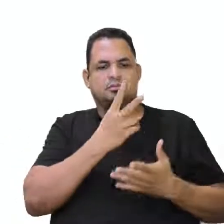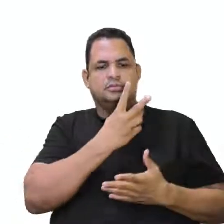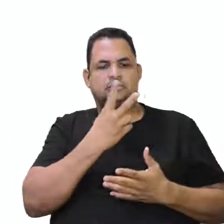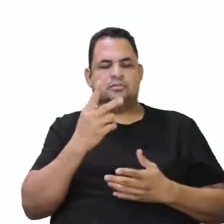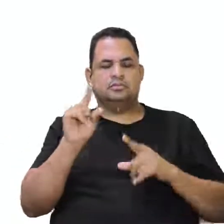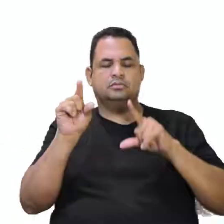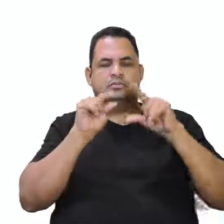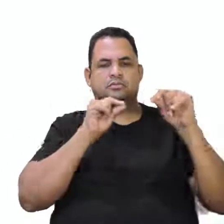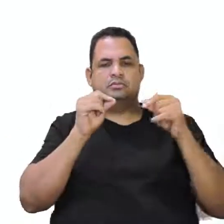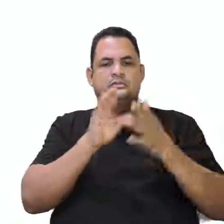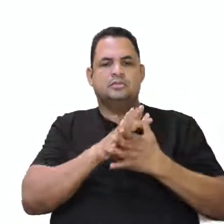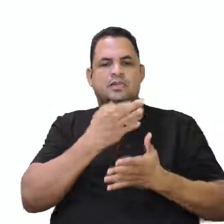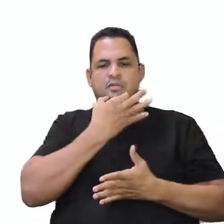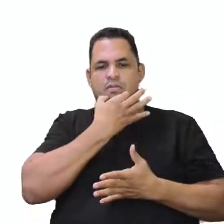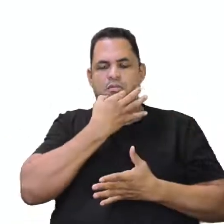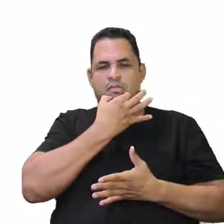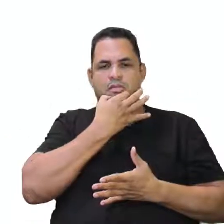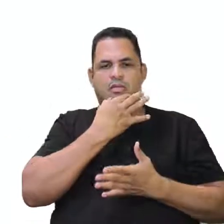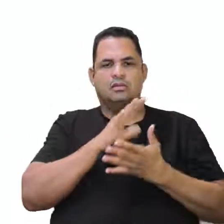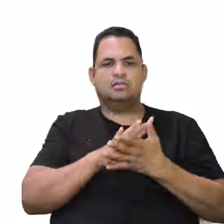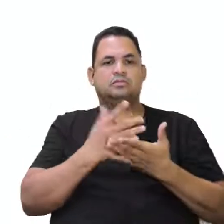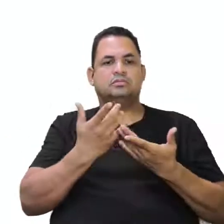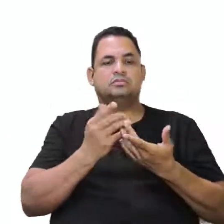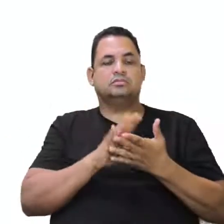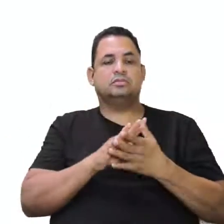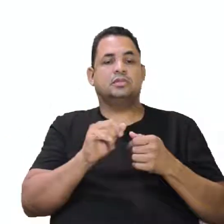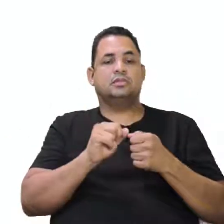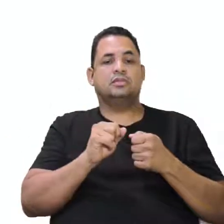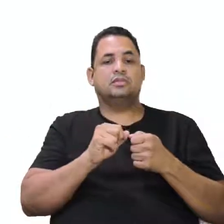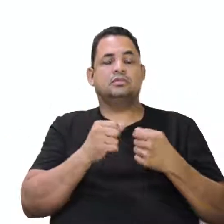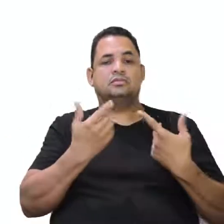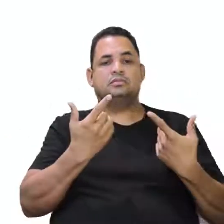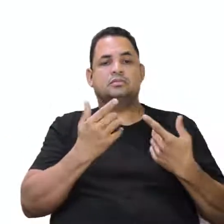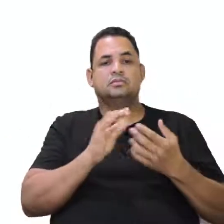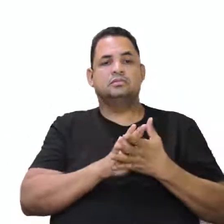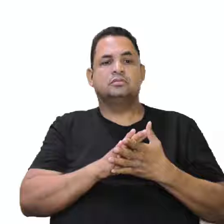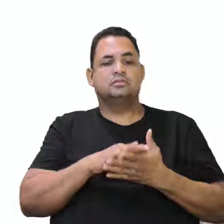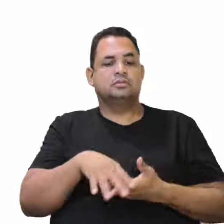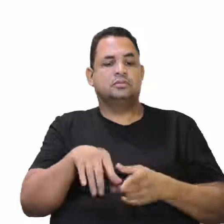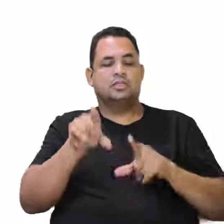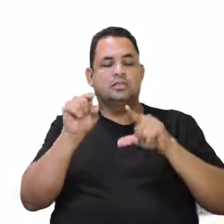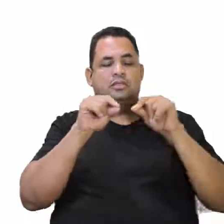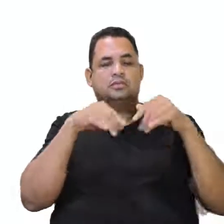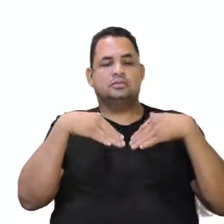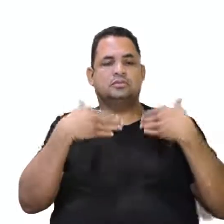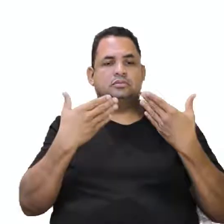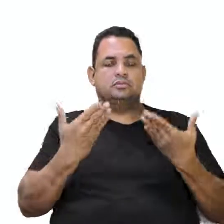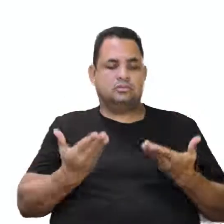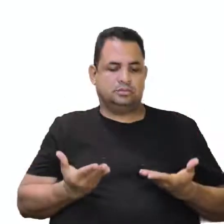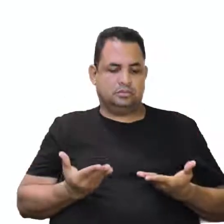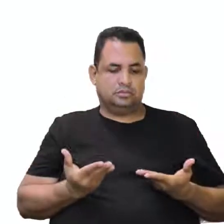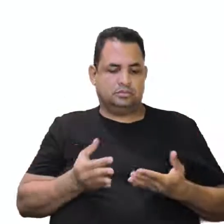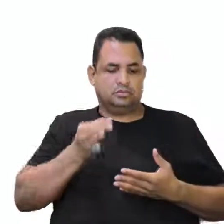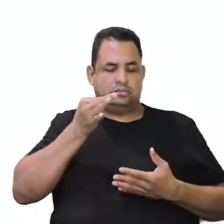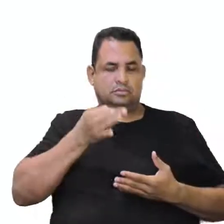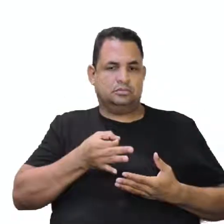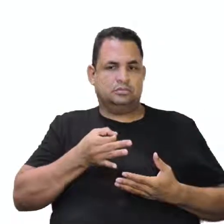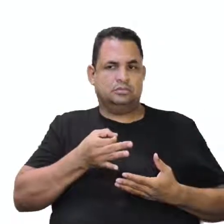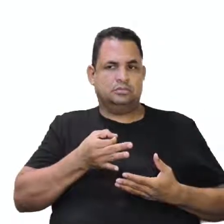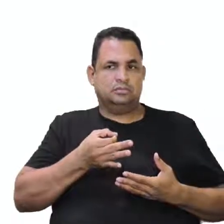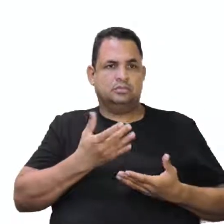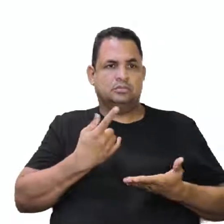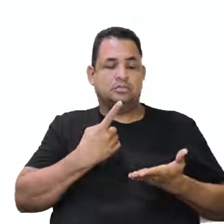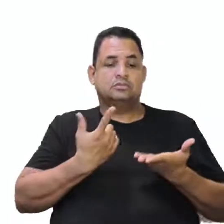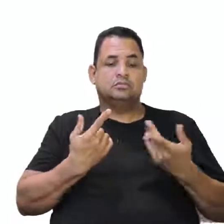duas opções em inglês. E aí você vai ter que fazer o quê? Você vai escolher qual seria a correta